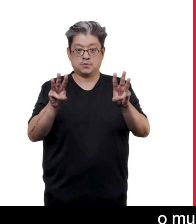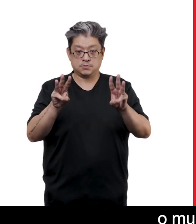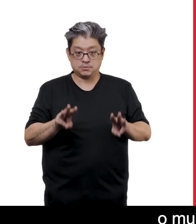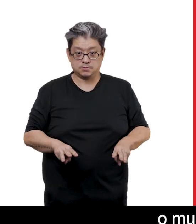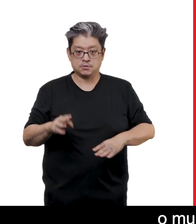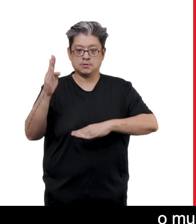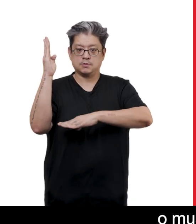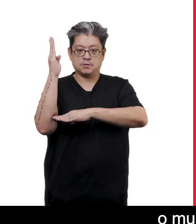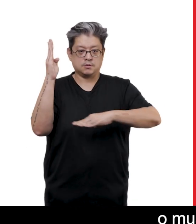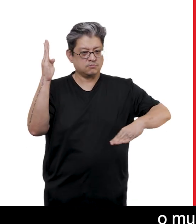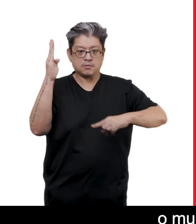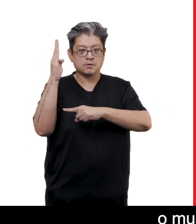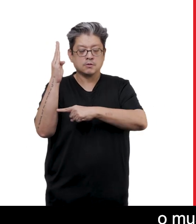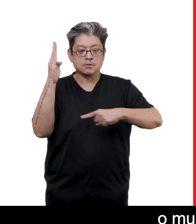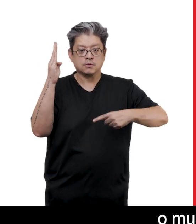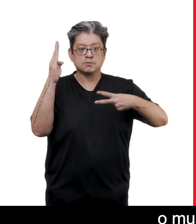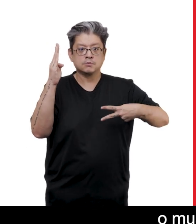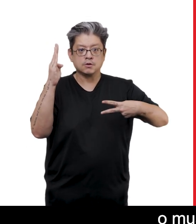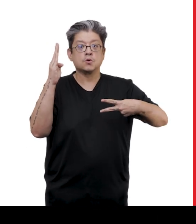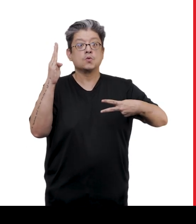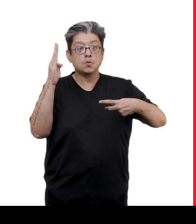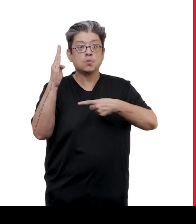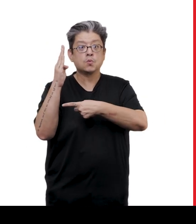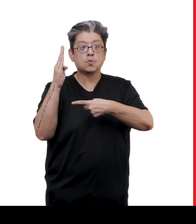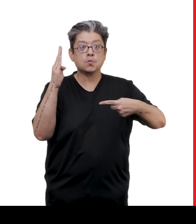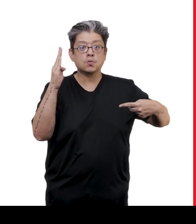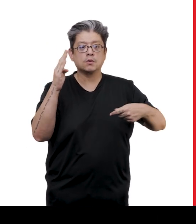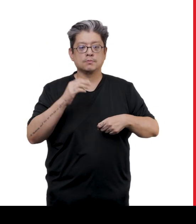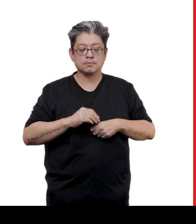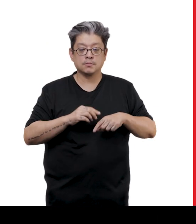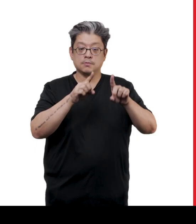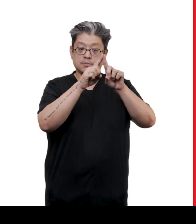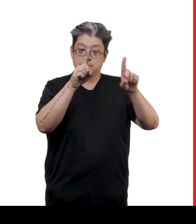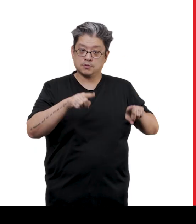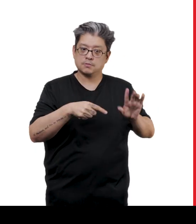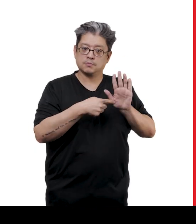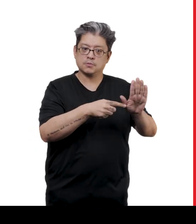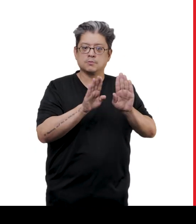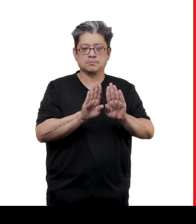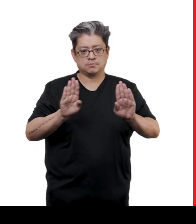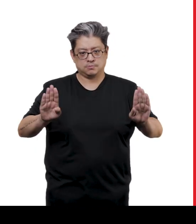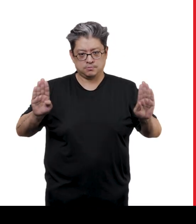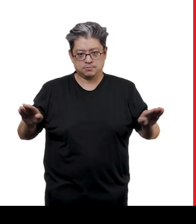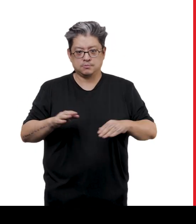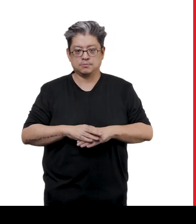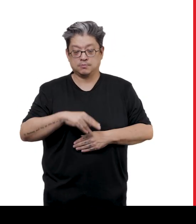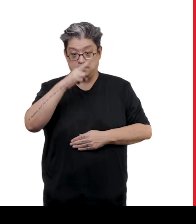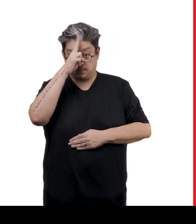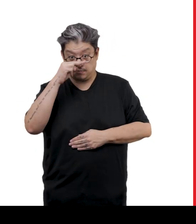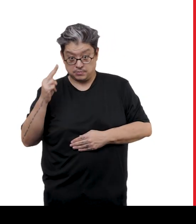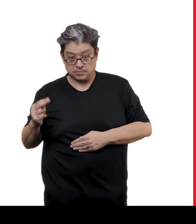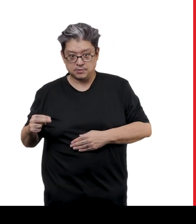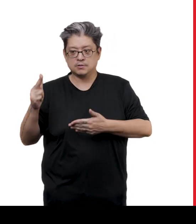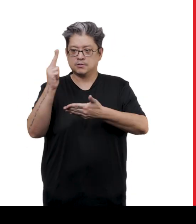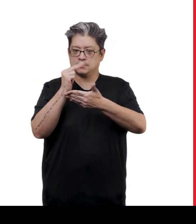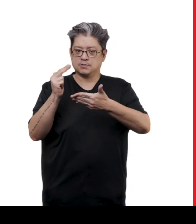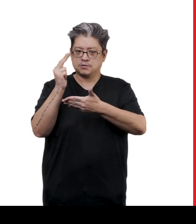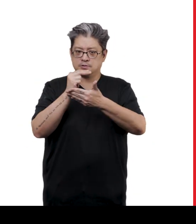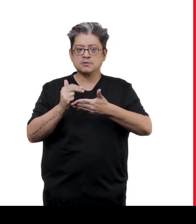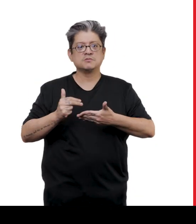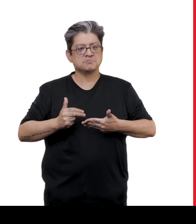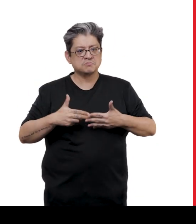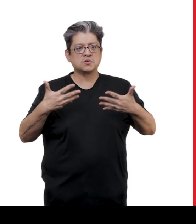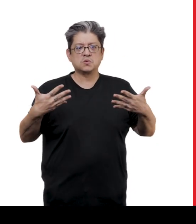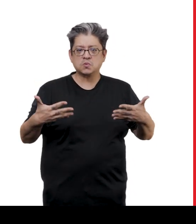ocupar 2 andares dos Diários Associados, com uma grande pinacoteca projetada por Lina. Destacam-se